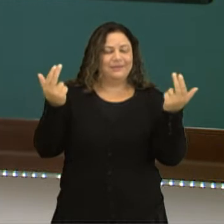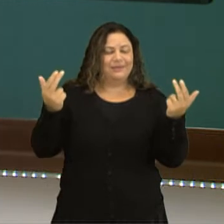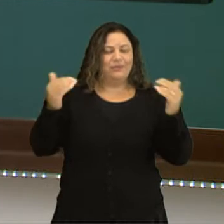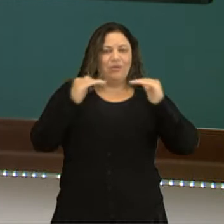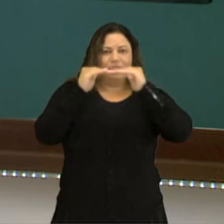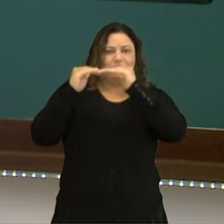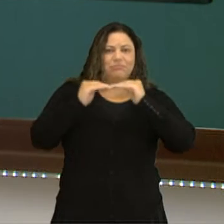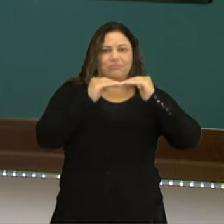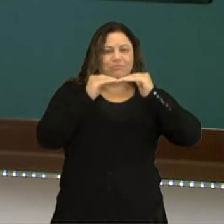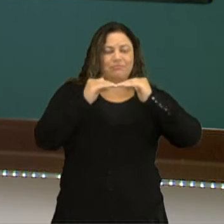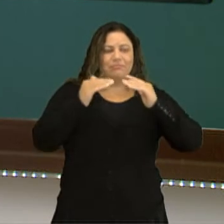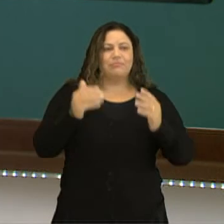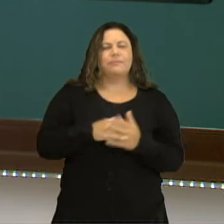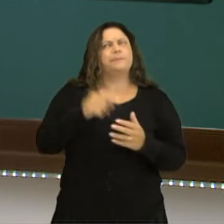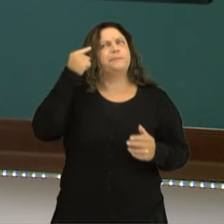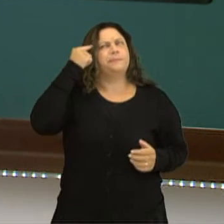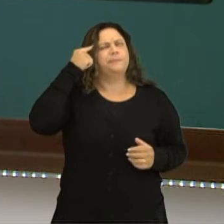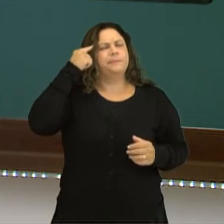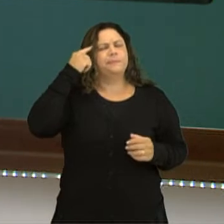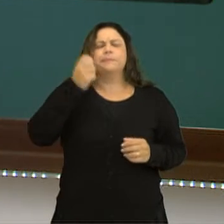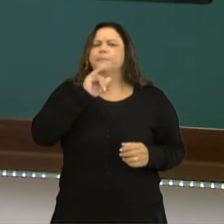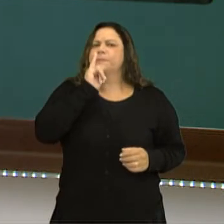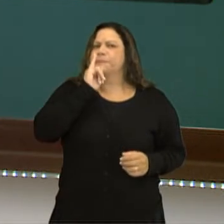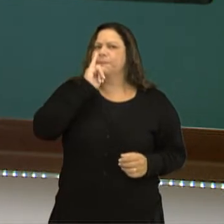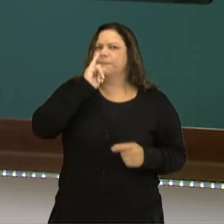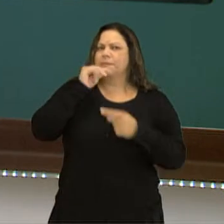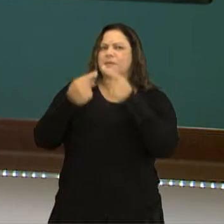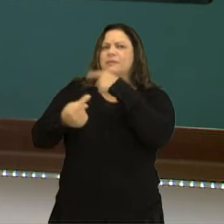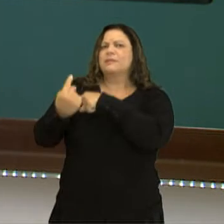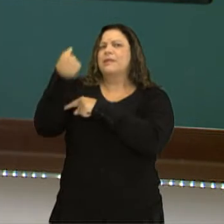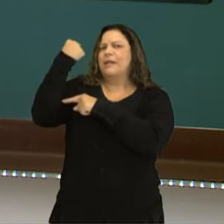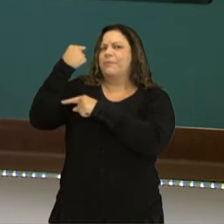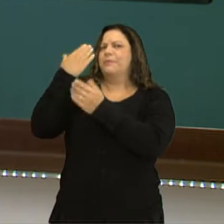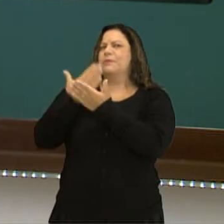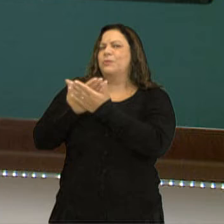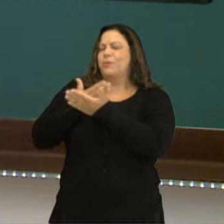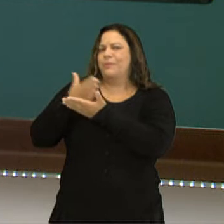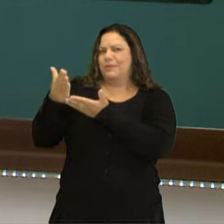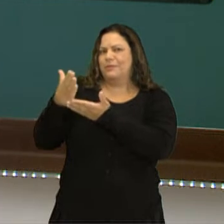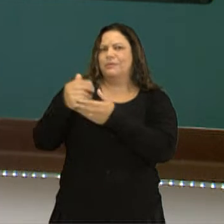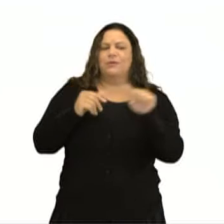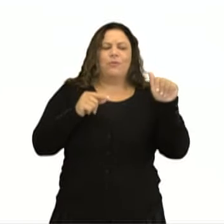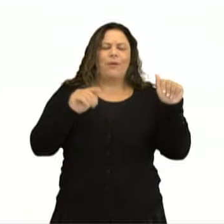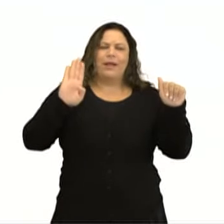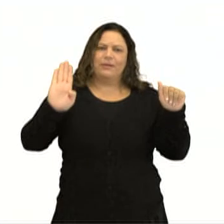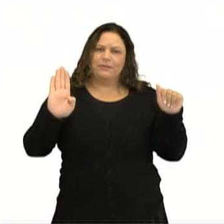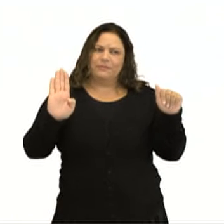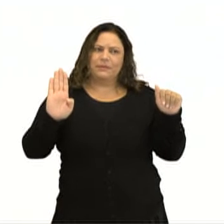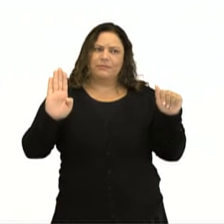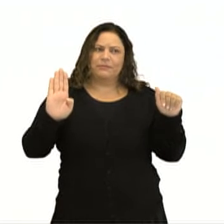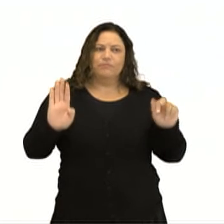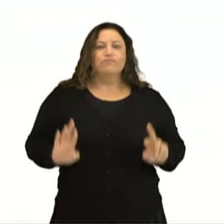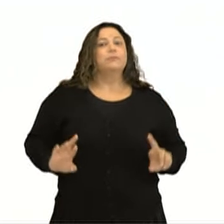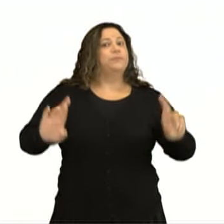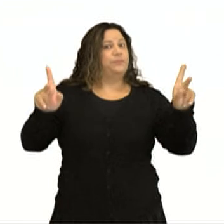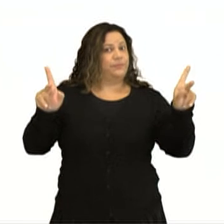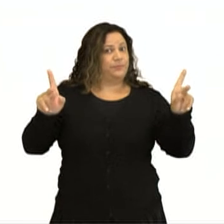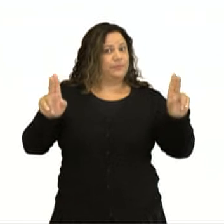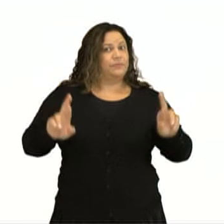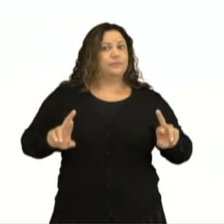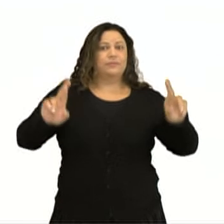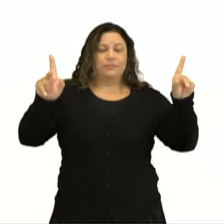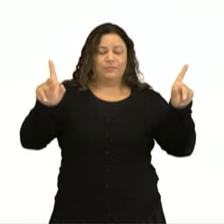Pensa assim, naquele exemplo lá do início da aula, eu tenho um corpo A, um corpo B, e eu tenho esses corpos com diferentes